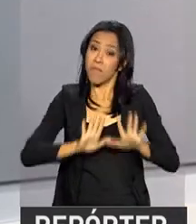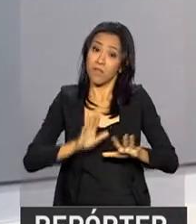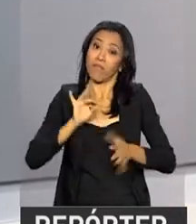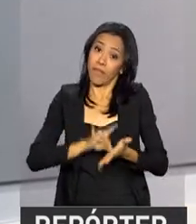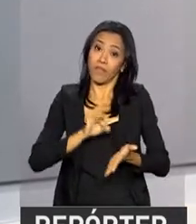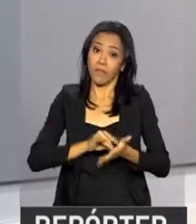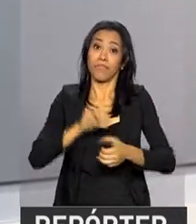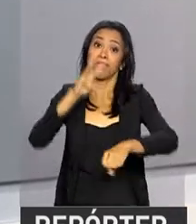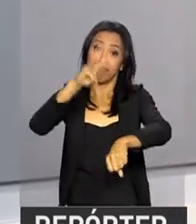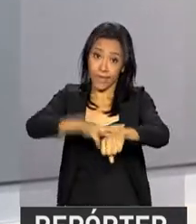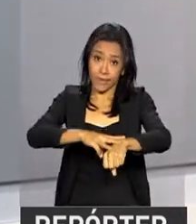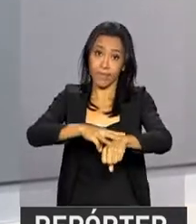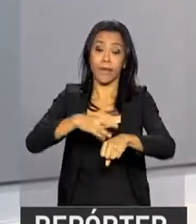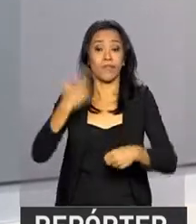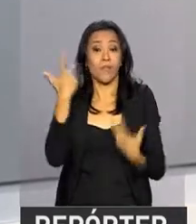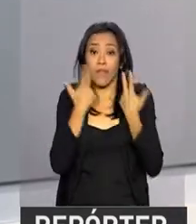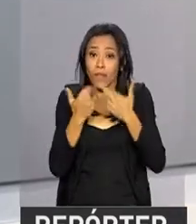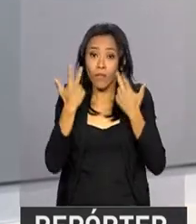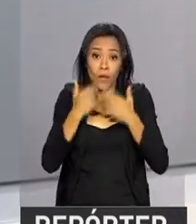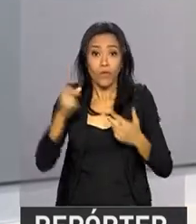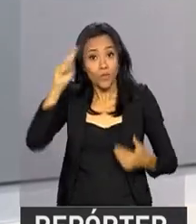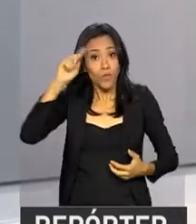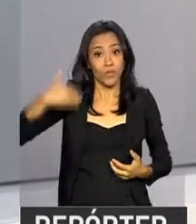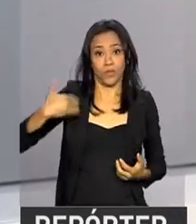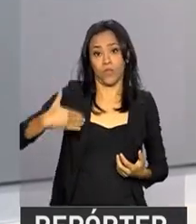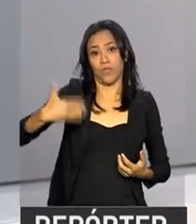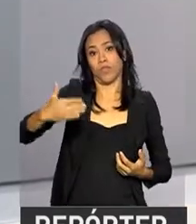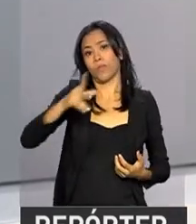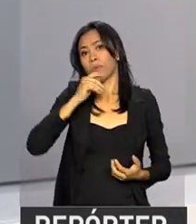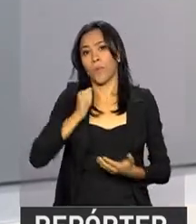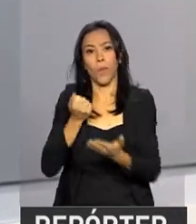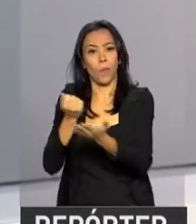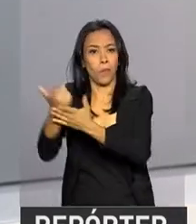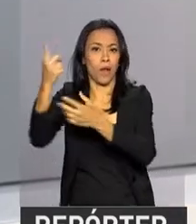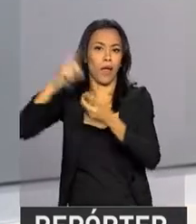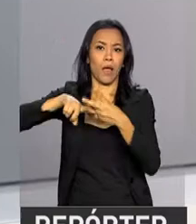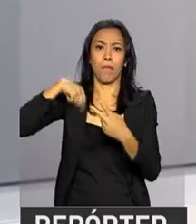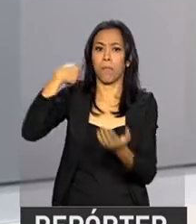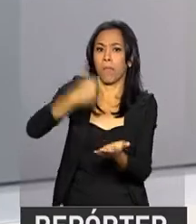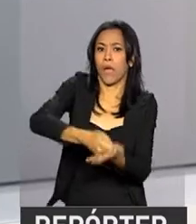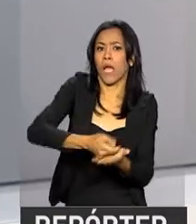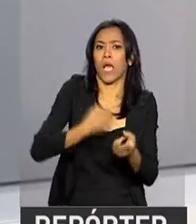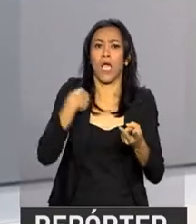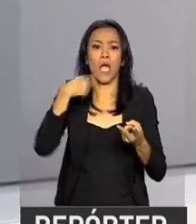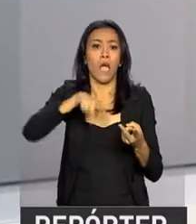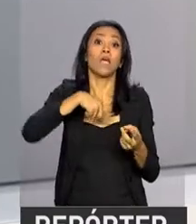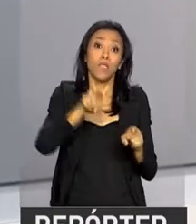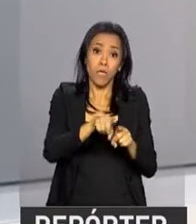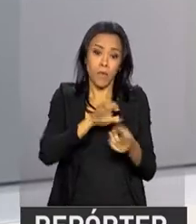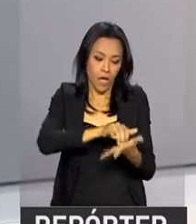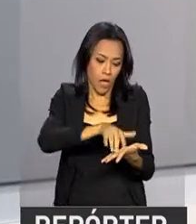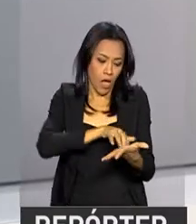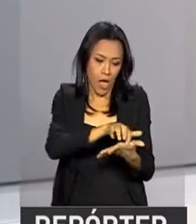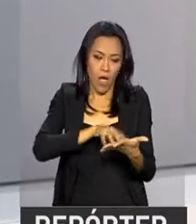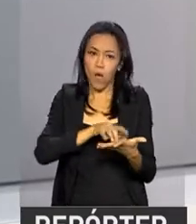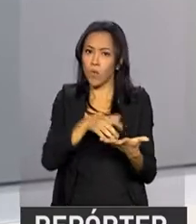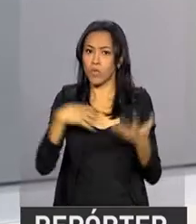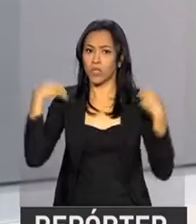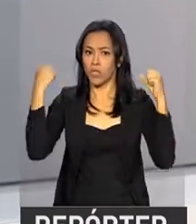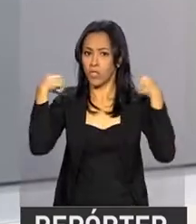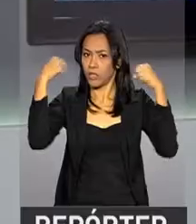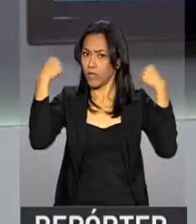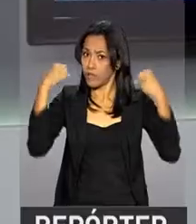nos hábitos mais comuns do nosso dia a dia ao comprar um produto pagar uma conta e até mesmo no cálculo das atividades